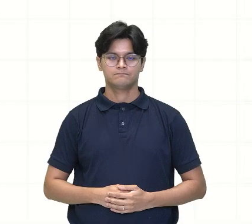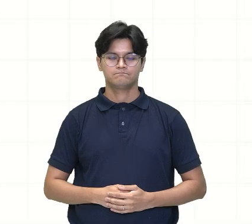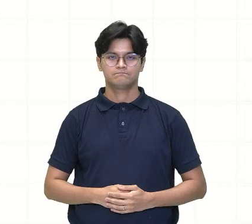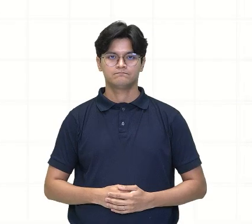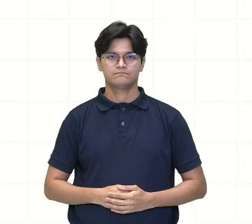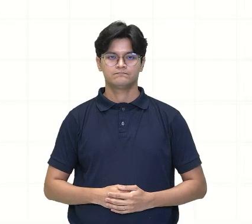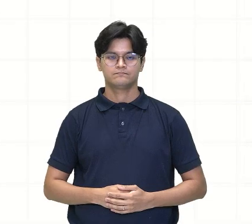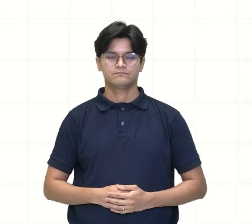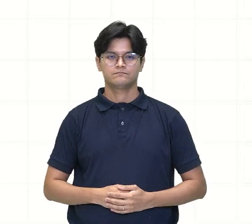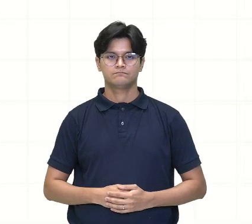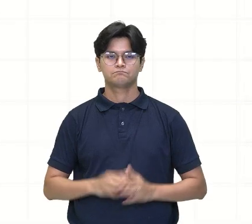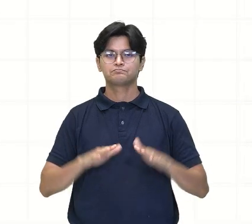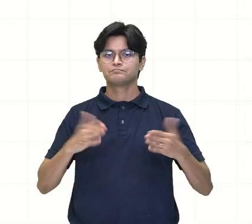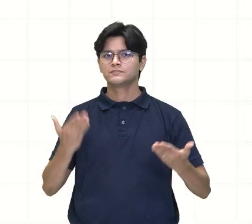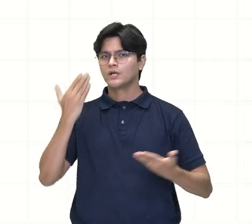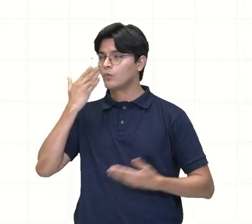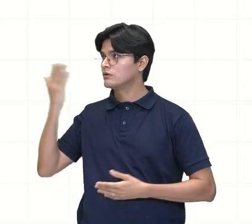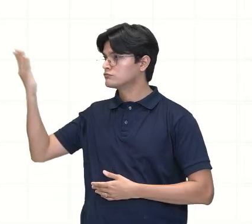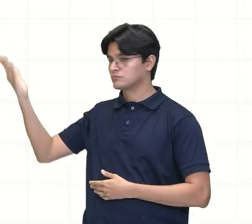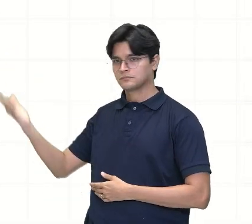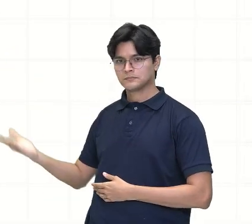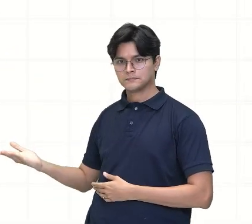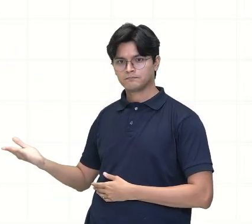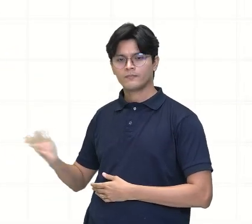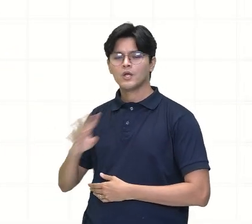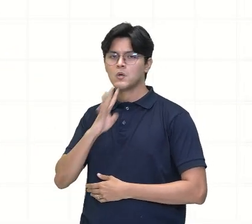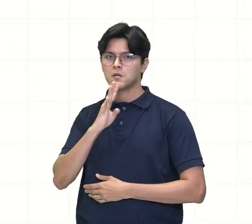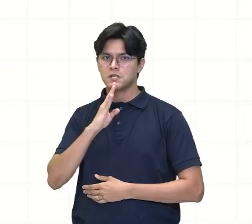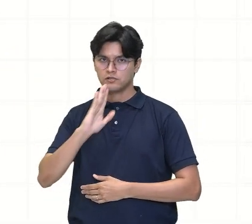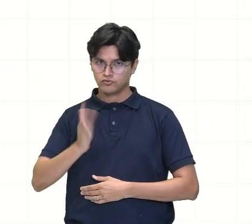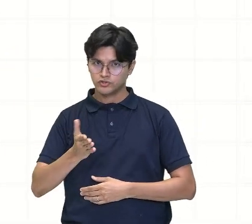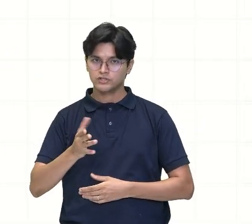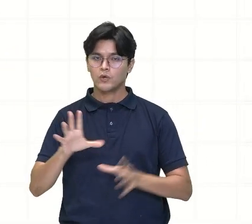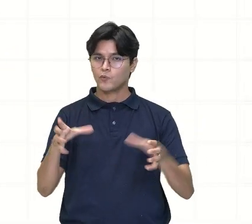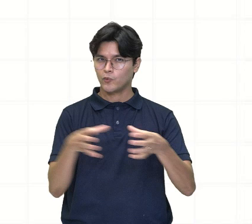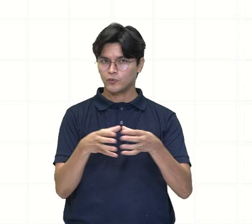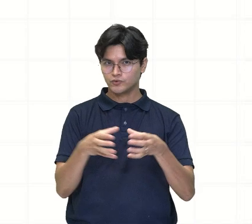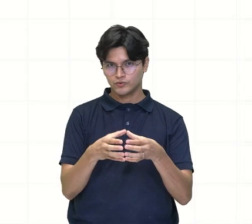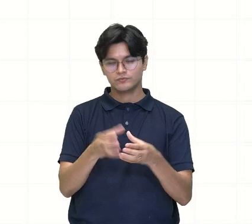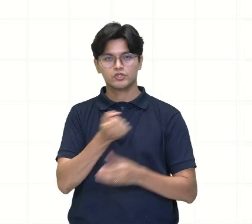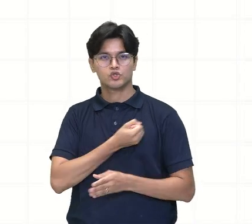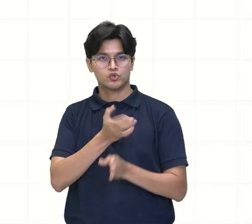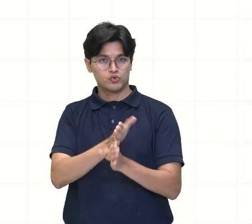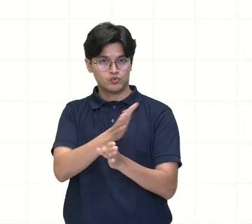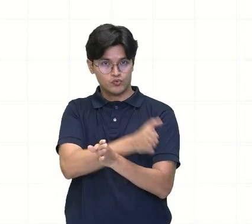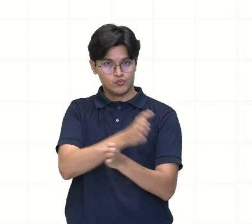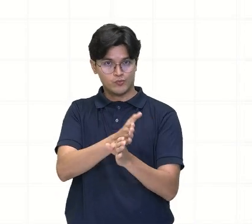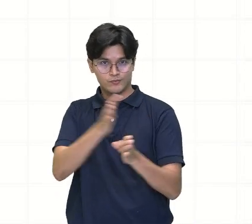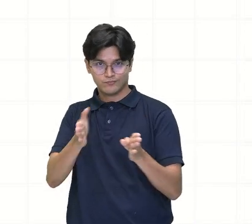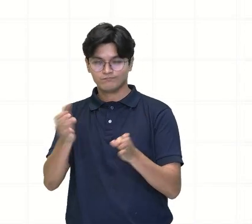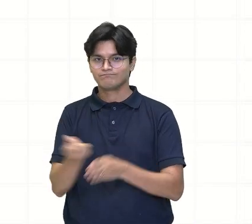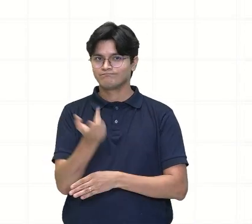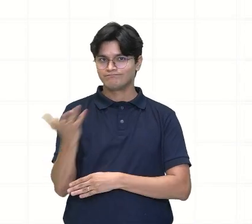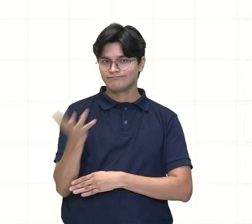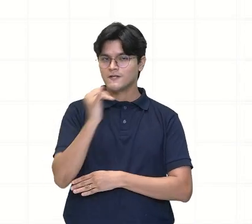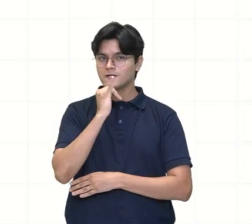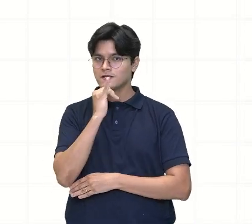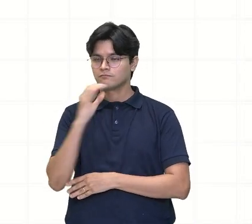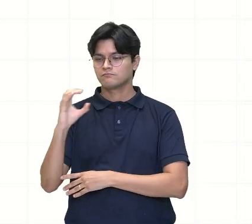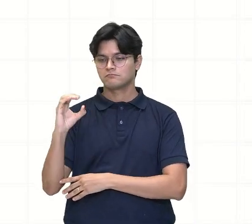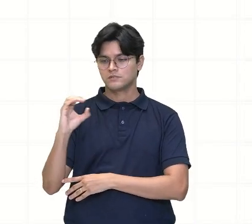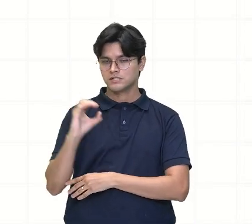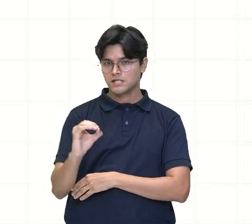Então, o que a gente tem aqui? A gente conhece o conjunto dos números inteiros, que são 0,